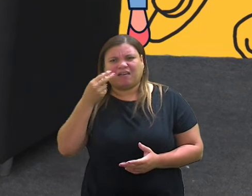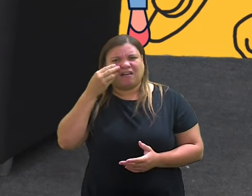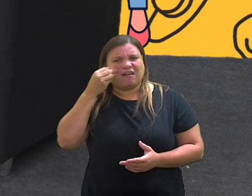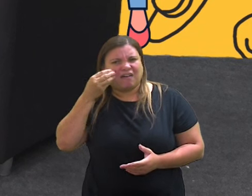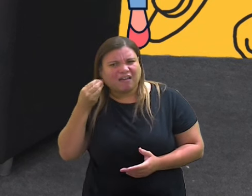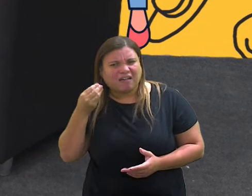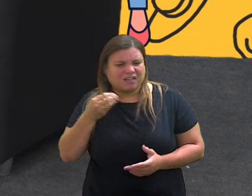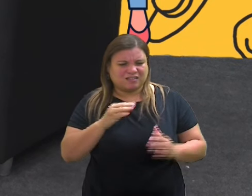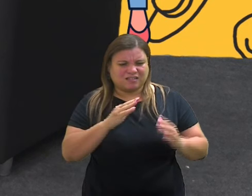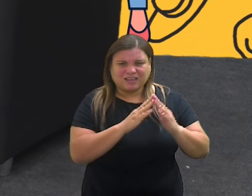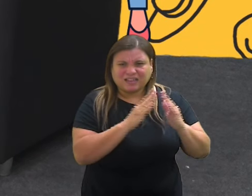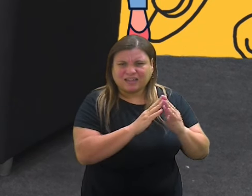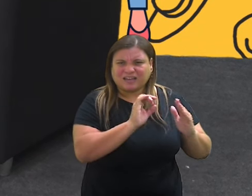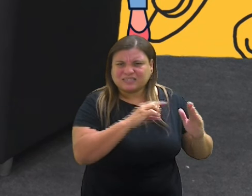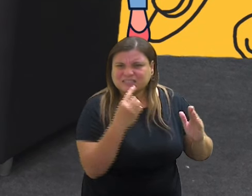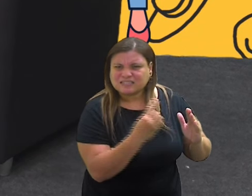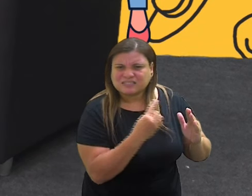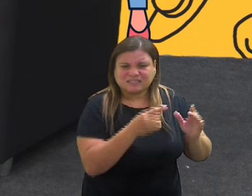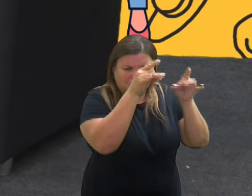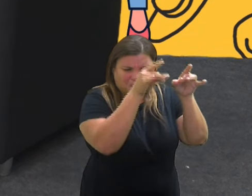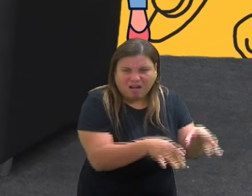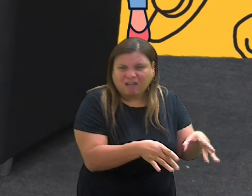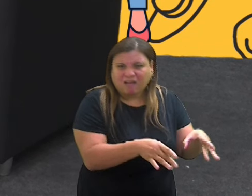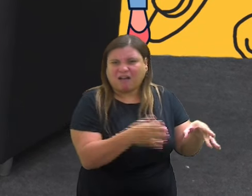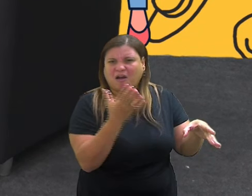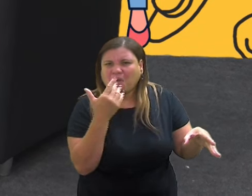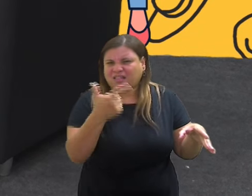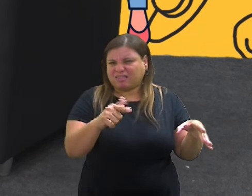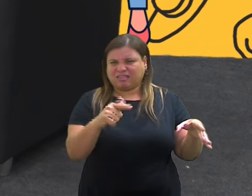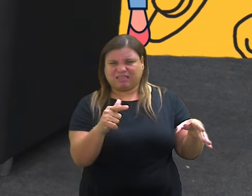outros. Afinal, maus tratos aos animais é qualquer ato que